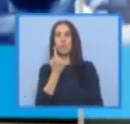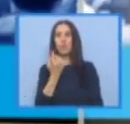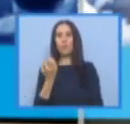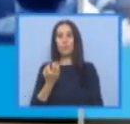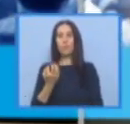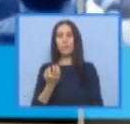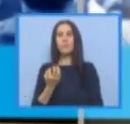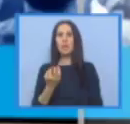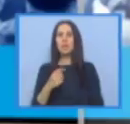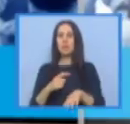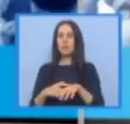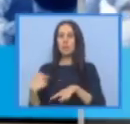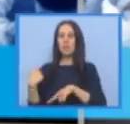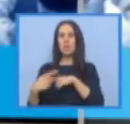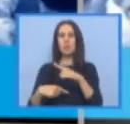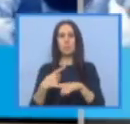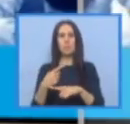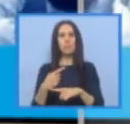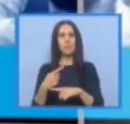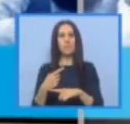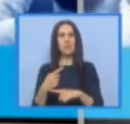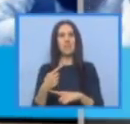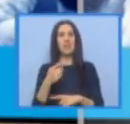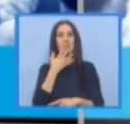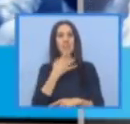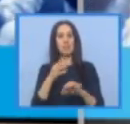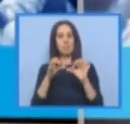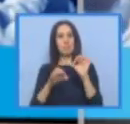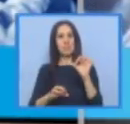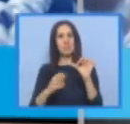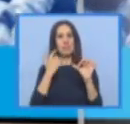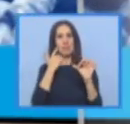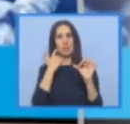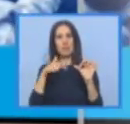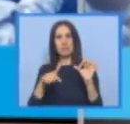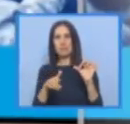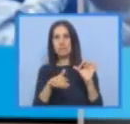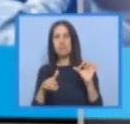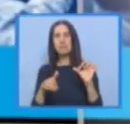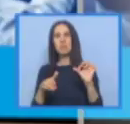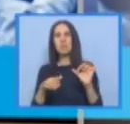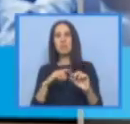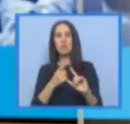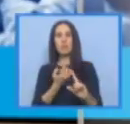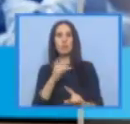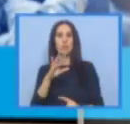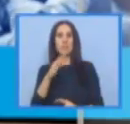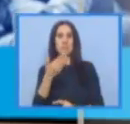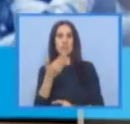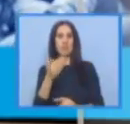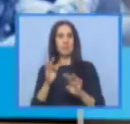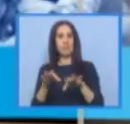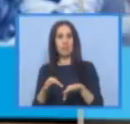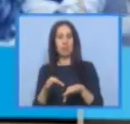que, ao longo dos últimos tempos, desde a mensagem de Natal, logo ainda em final de 2017,